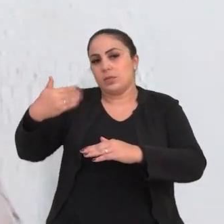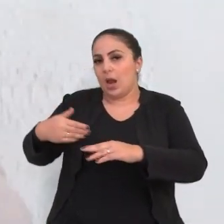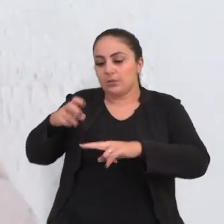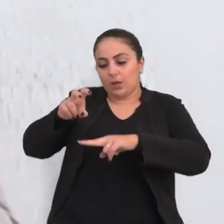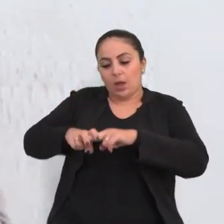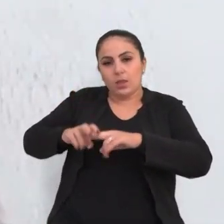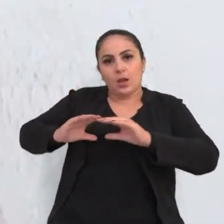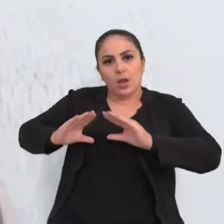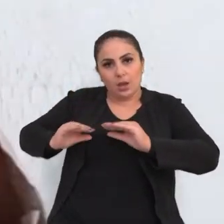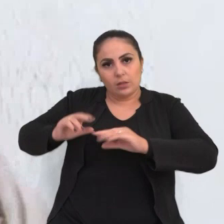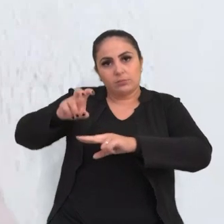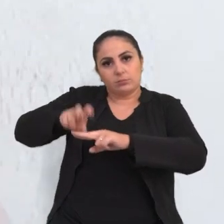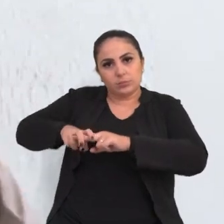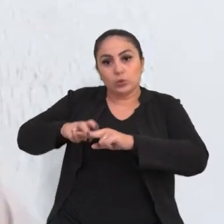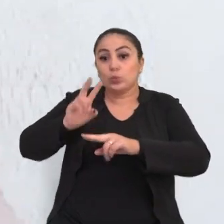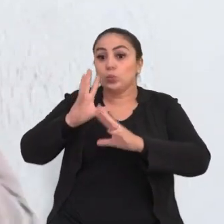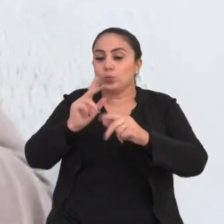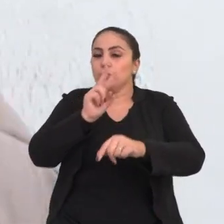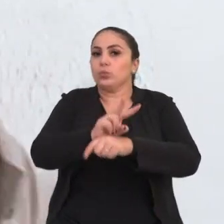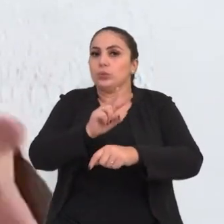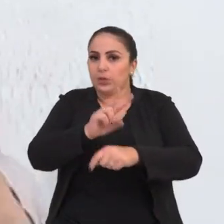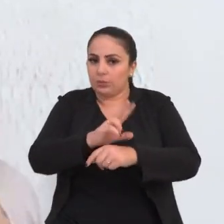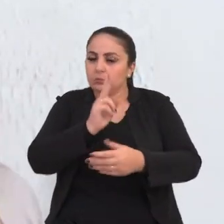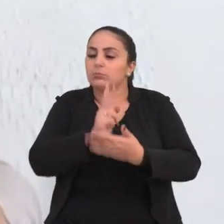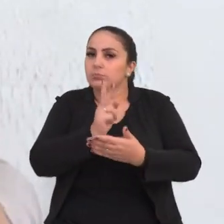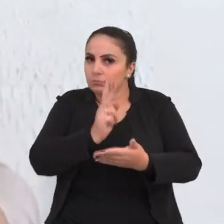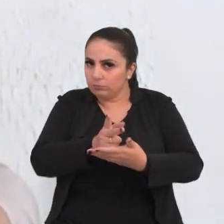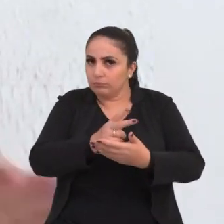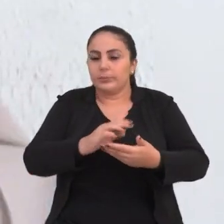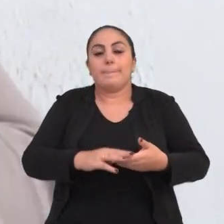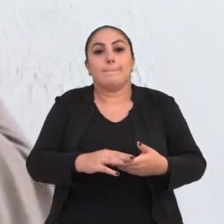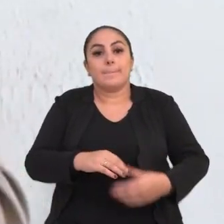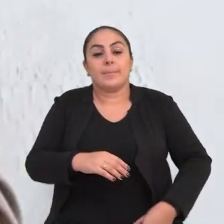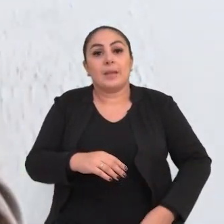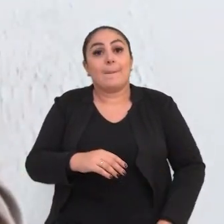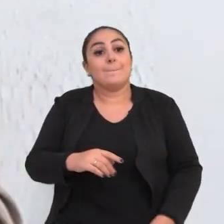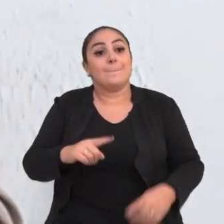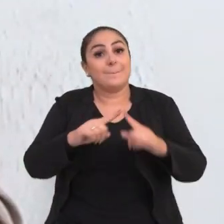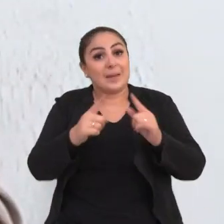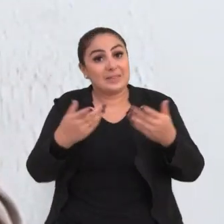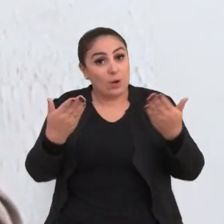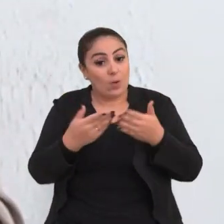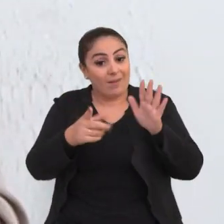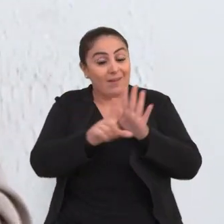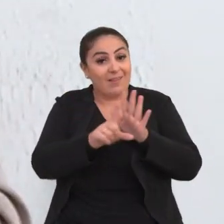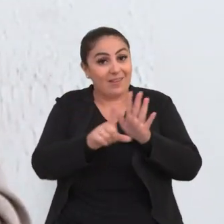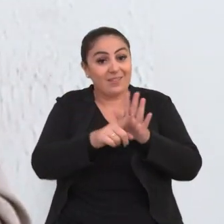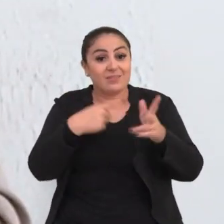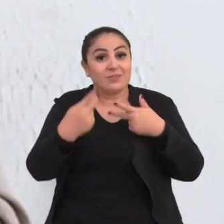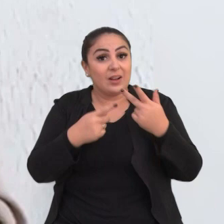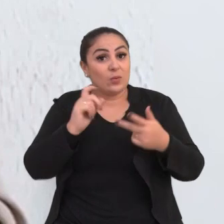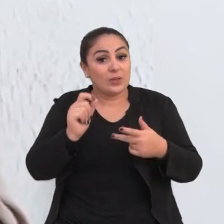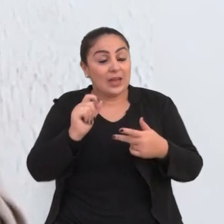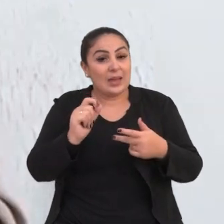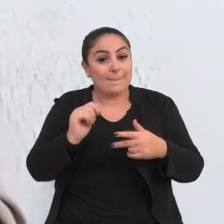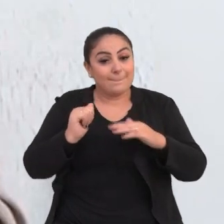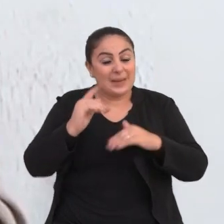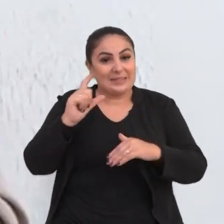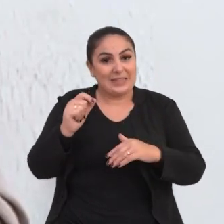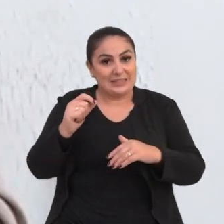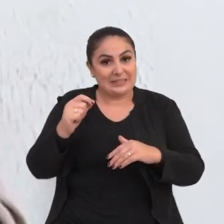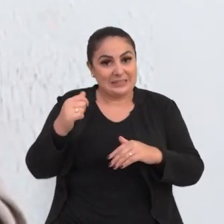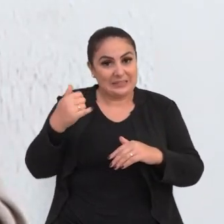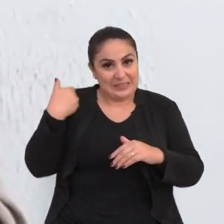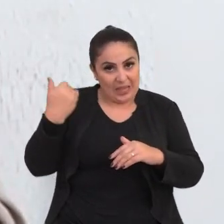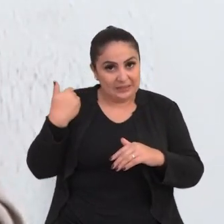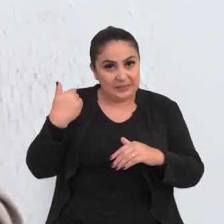trás, com a cadeirinha, com todos aqueles cuidados que continuam mesmo. No entanto, agora a legislação traz, além dos 10 anos,